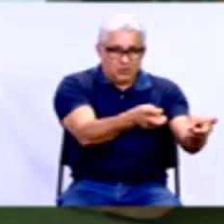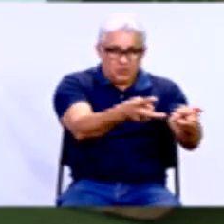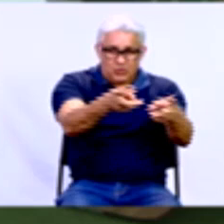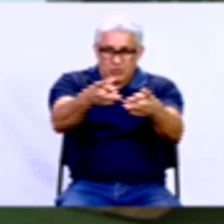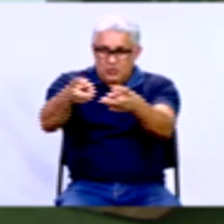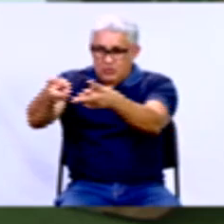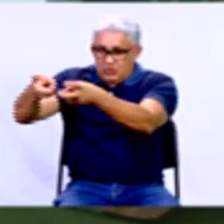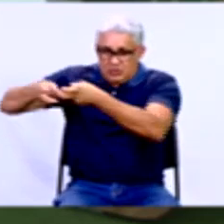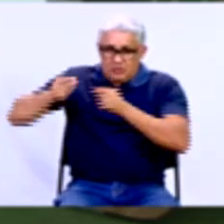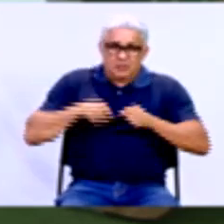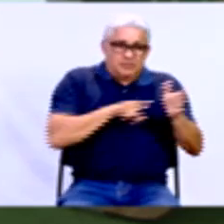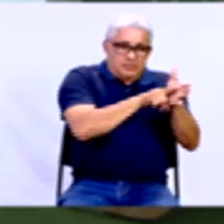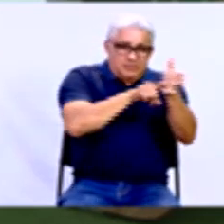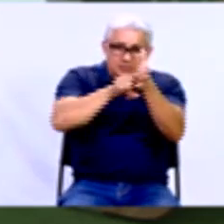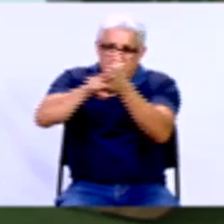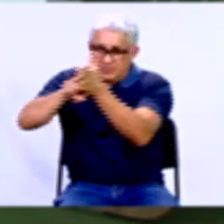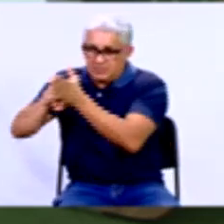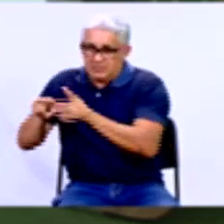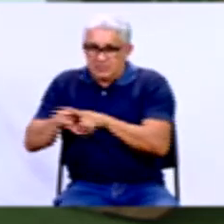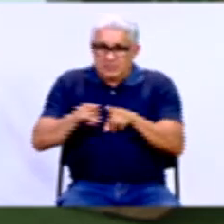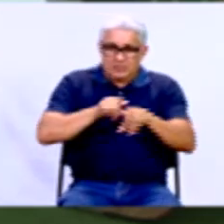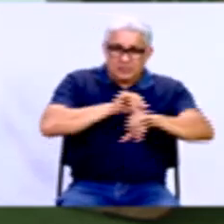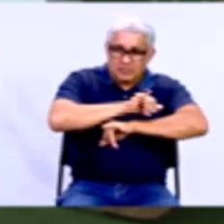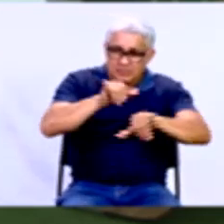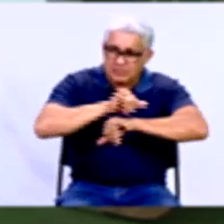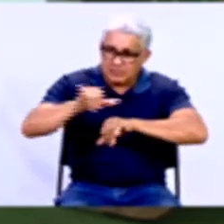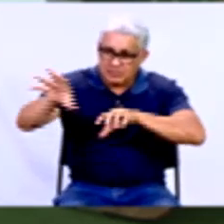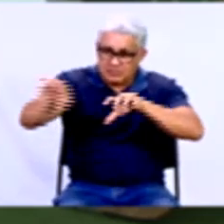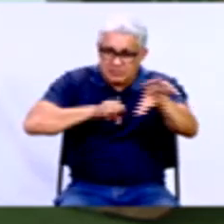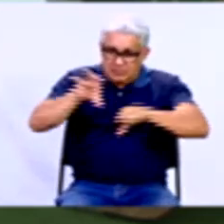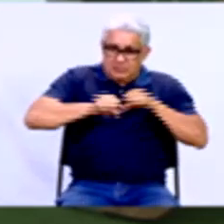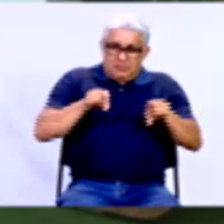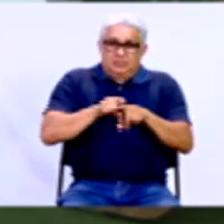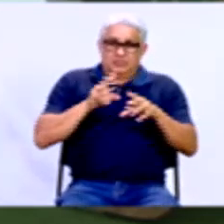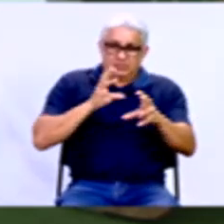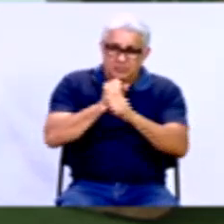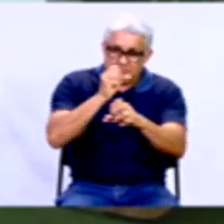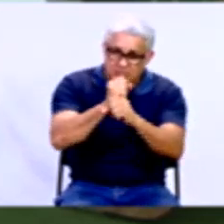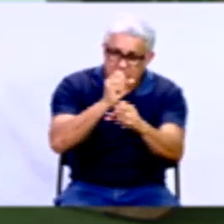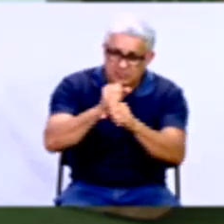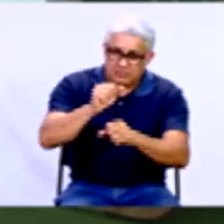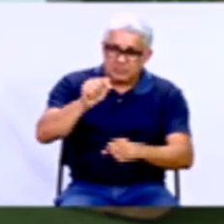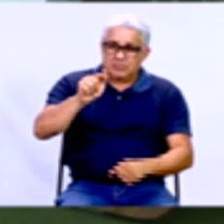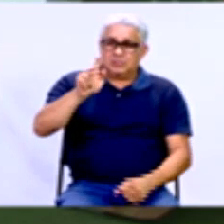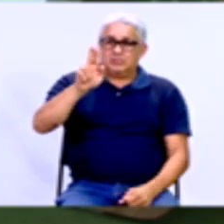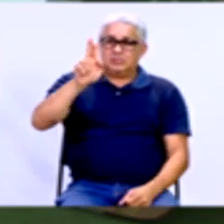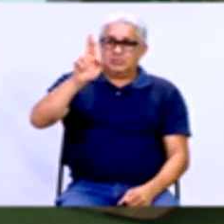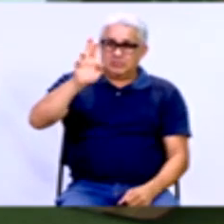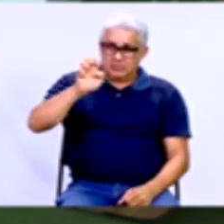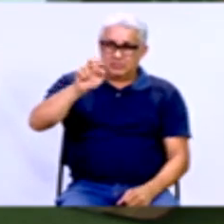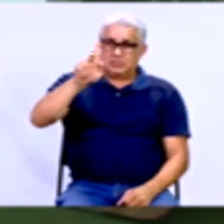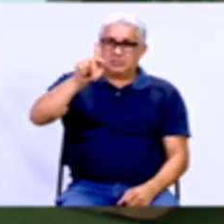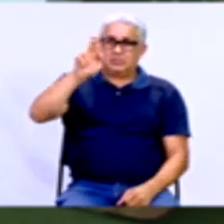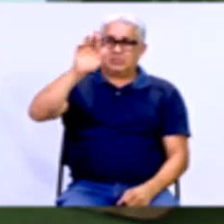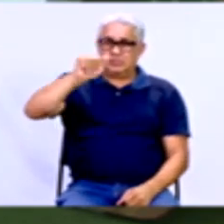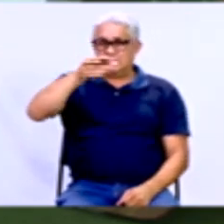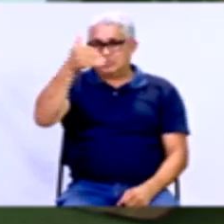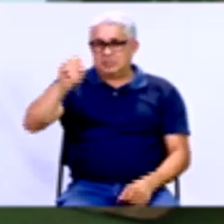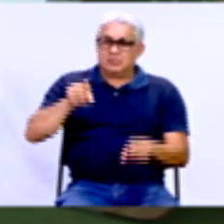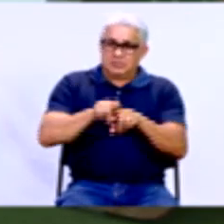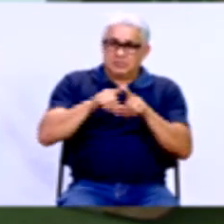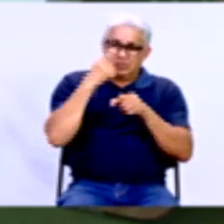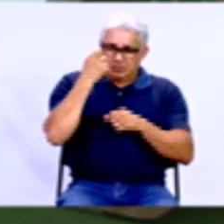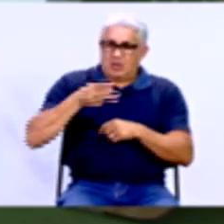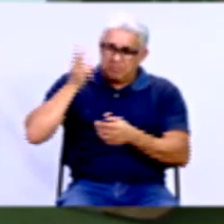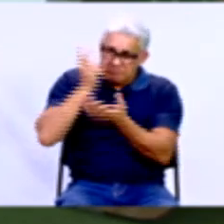identificadas, você pode fazer uma pesquisa, levantar informações, fazer cálculos de regressão para identificar determinadas variáveis, se elas são interessantes se manter